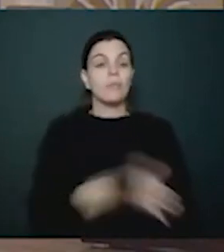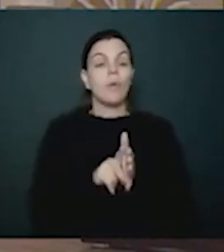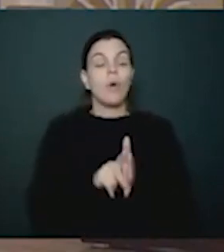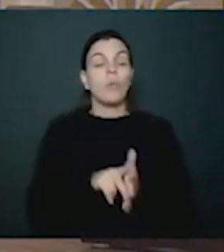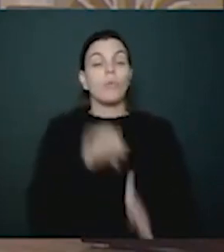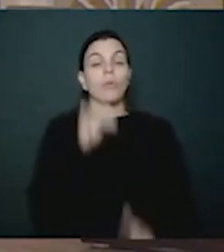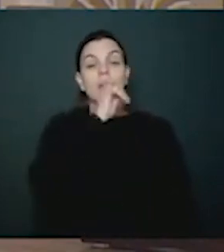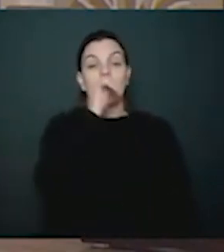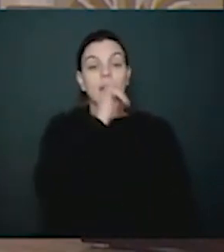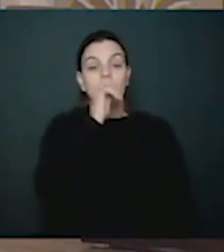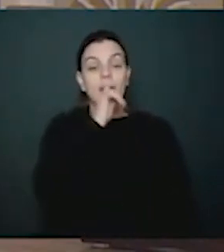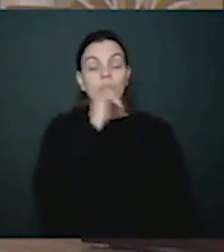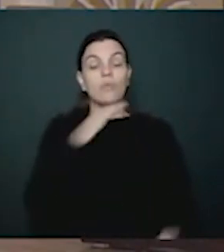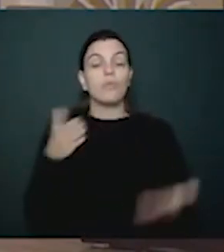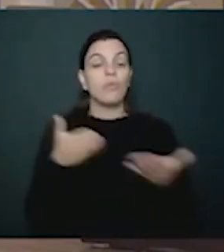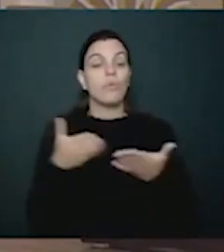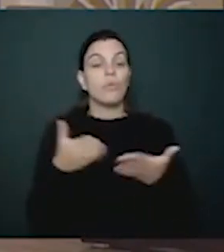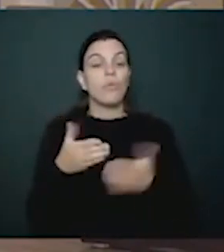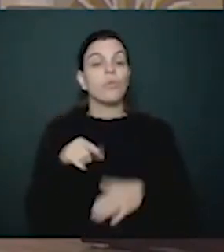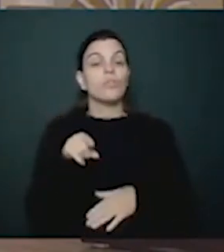em processo de